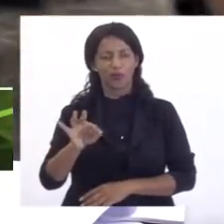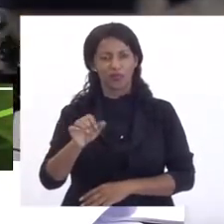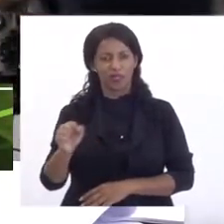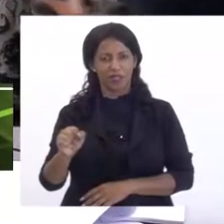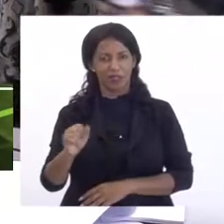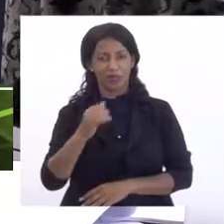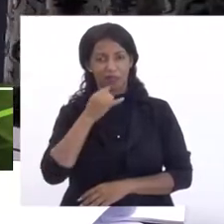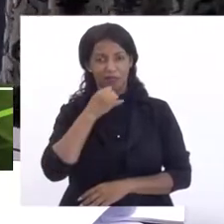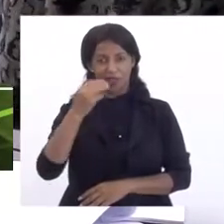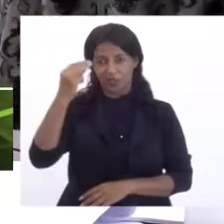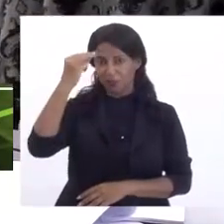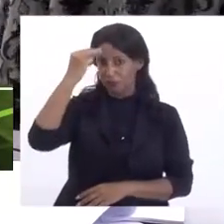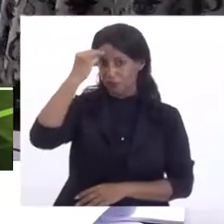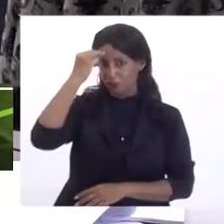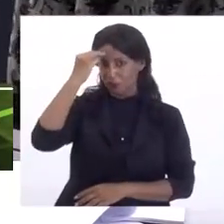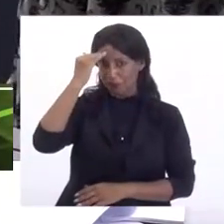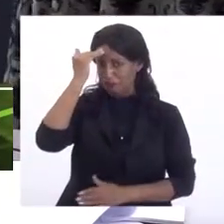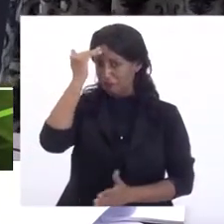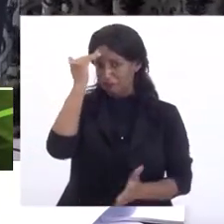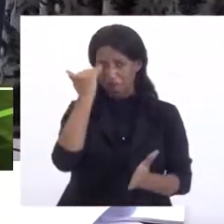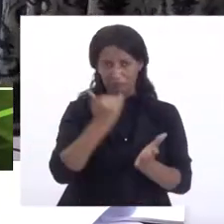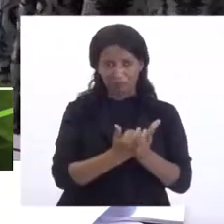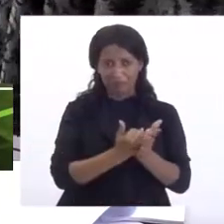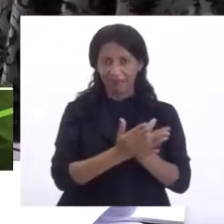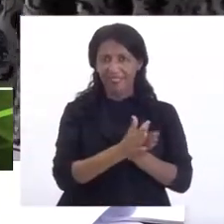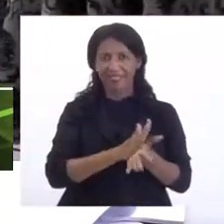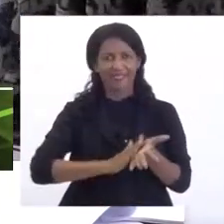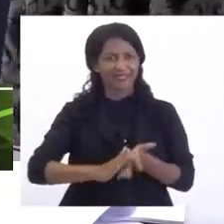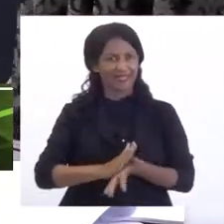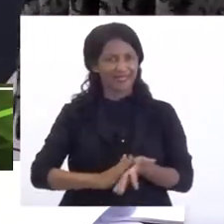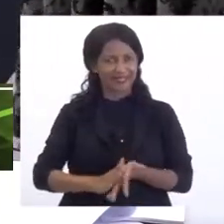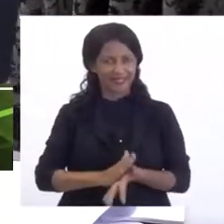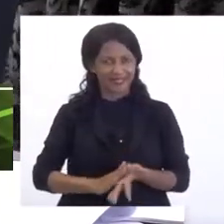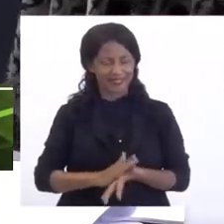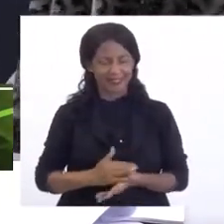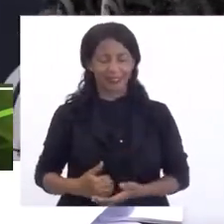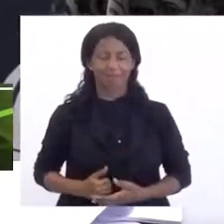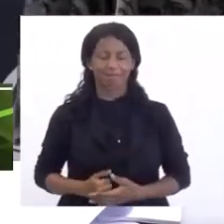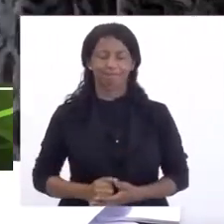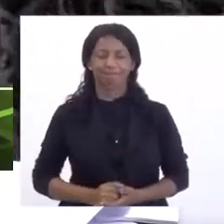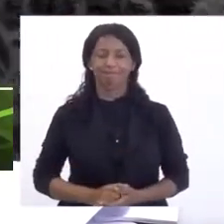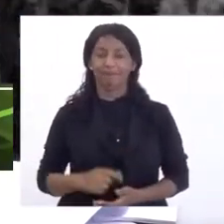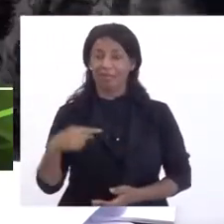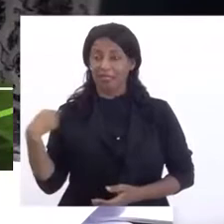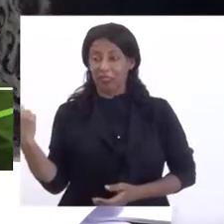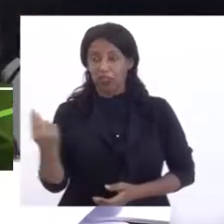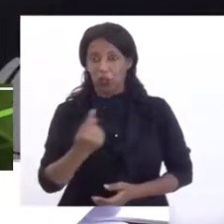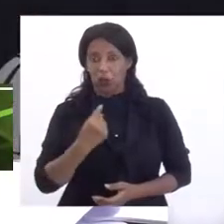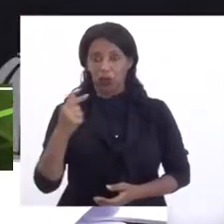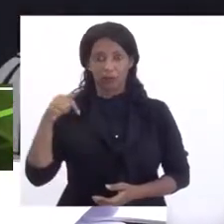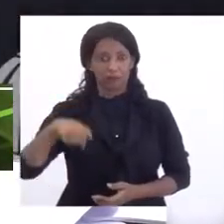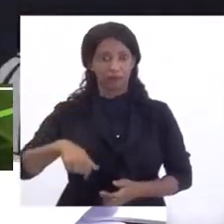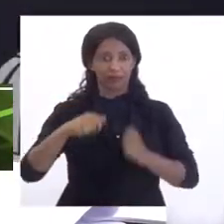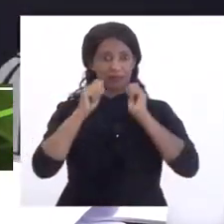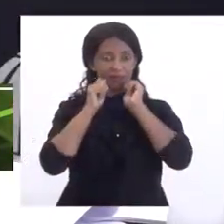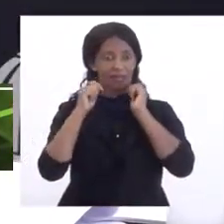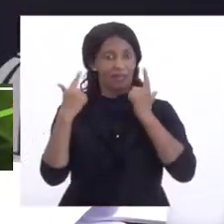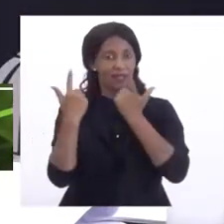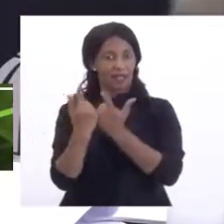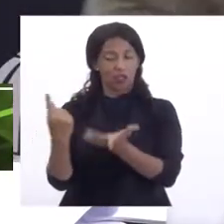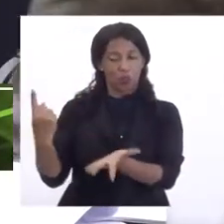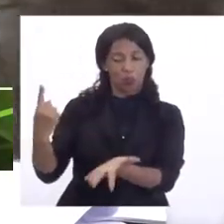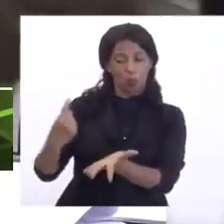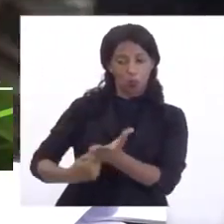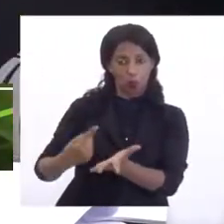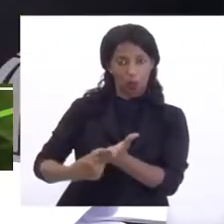ele não cumpriu esse requisito. E nós promovemos, nós, o parlamento, um acordo com o